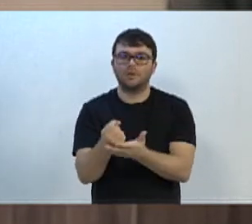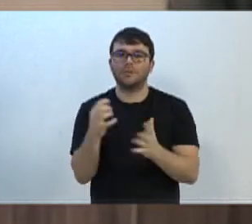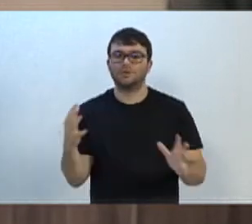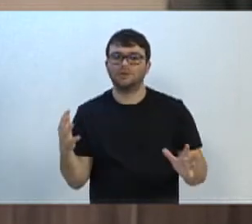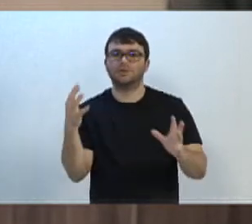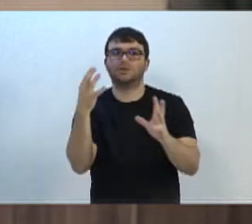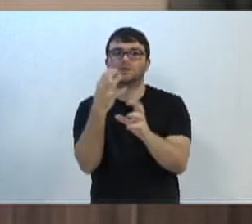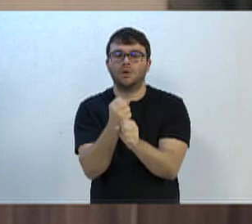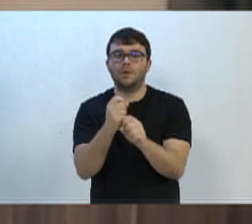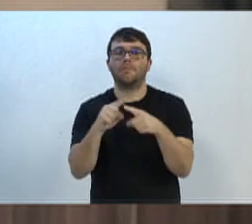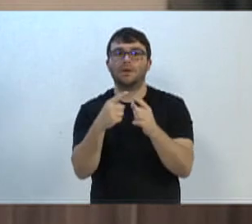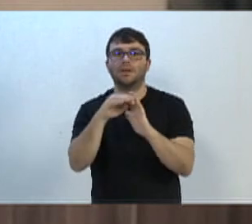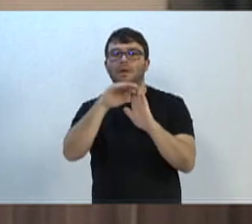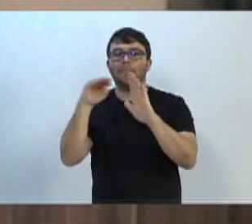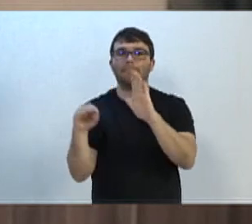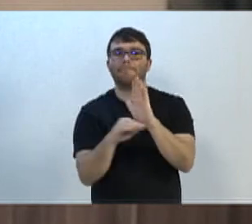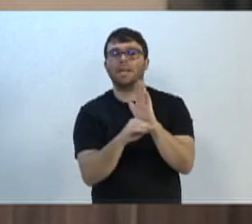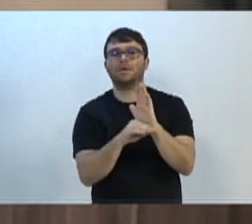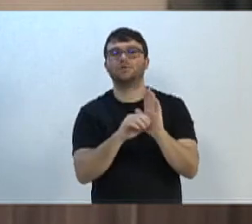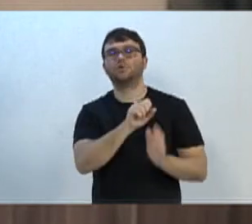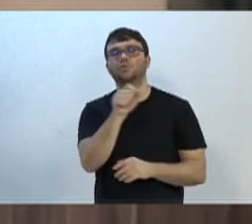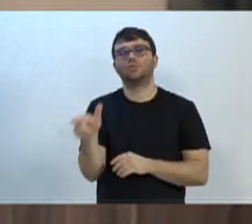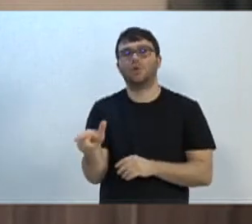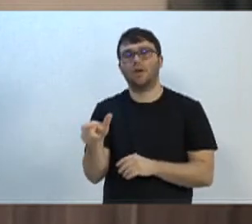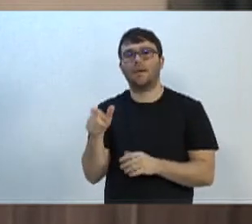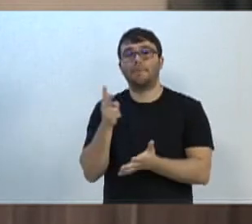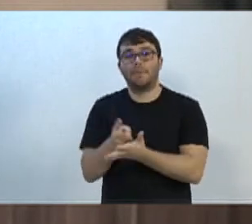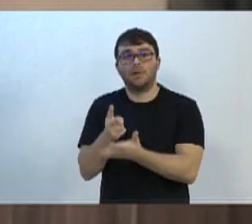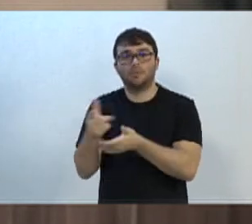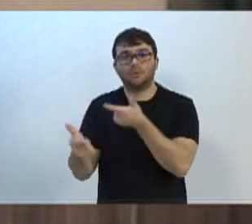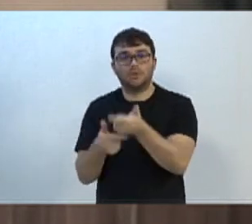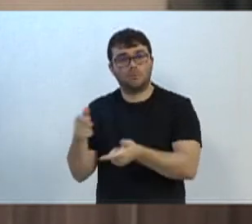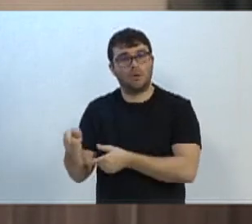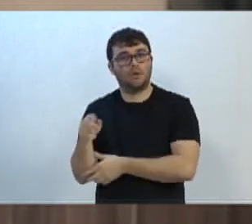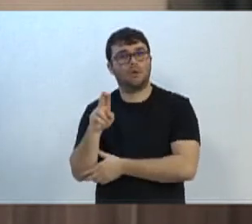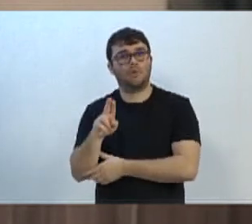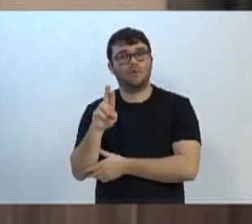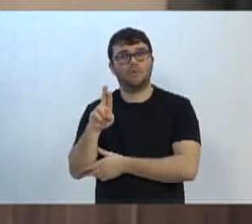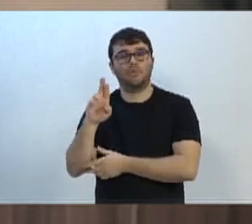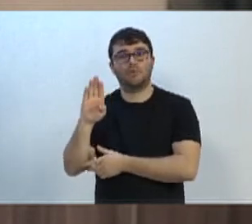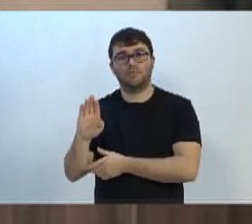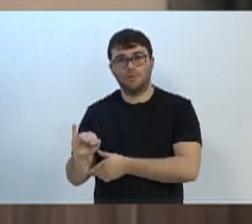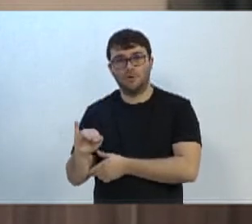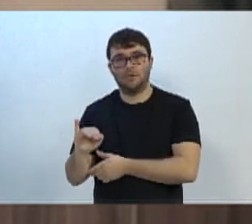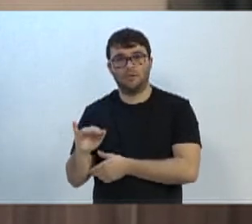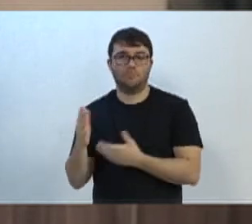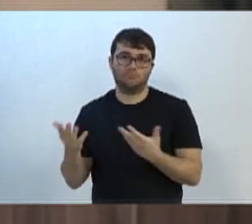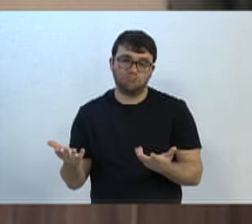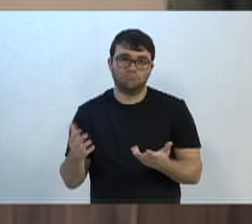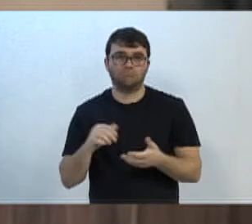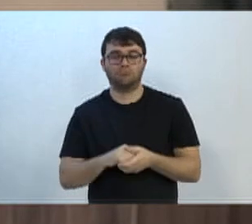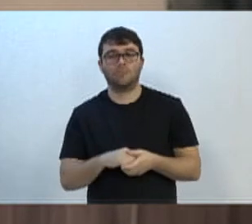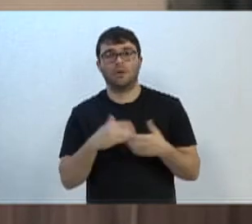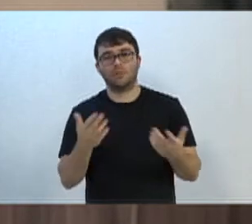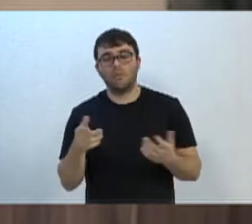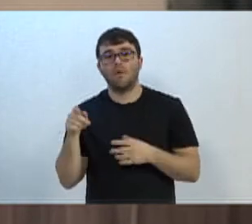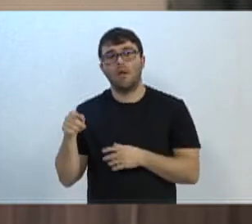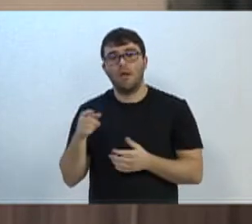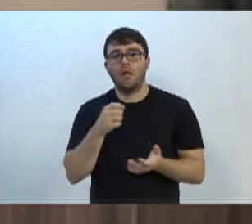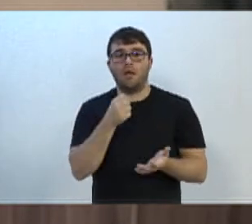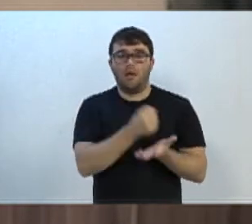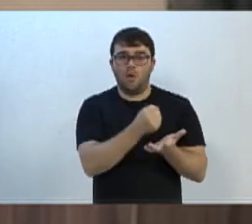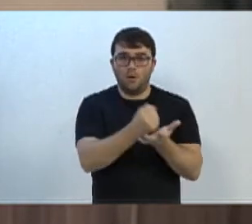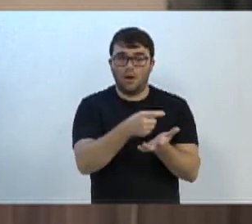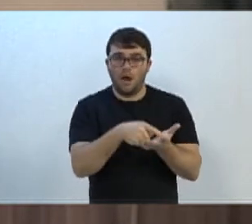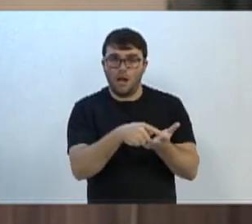montante mas ele é inferior ao contrato que nós tínhamos para o mesmo serviço com A urbanizadora então ele é um contrato que